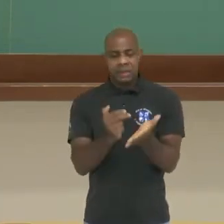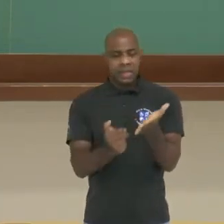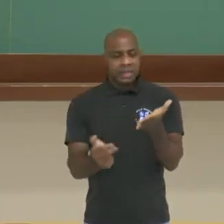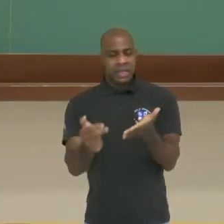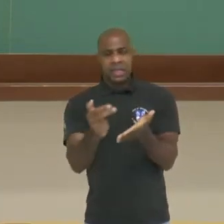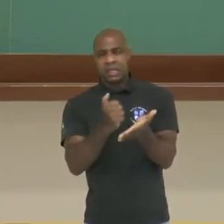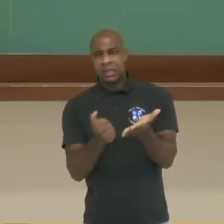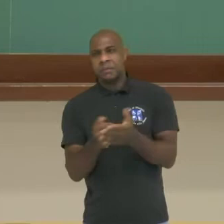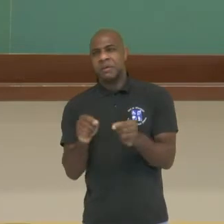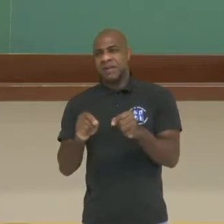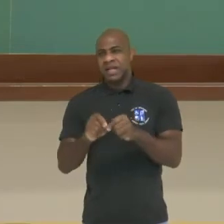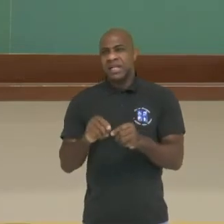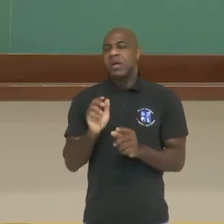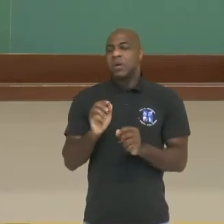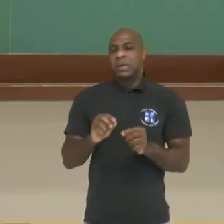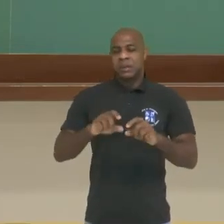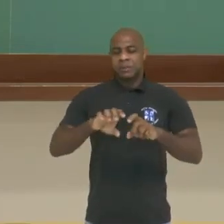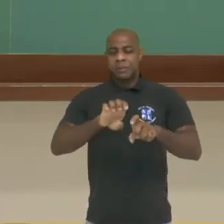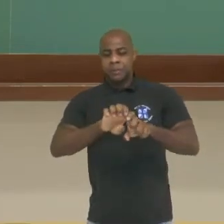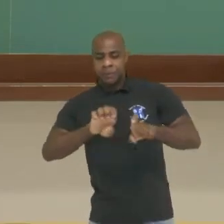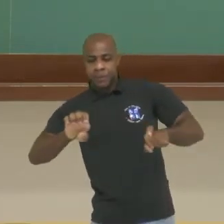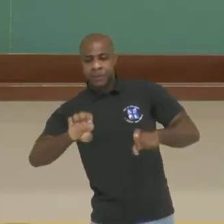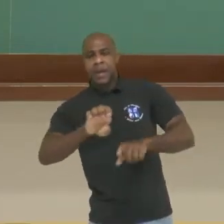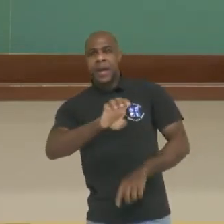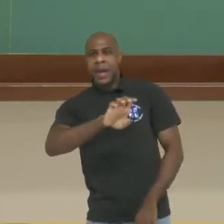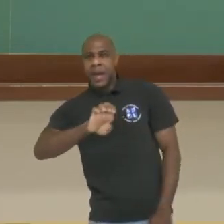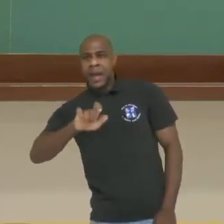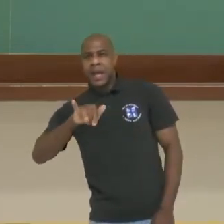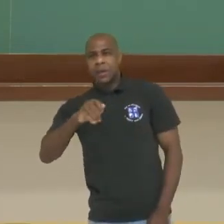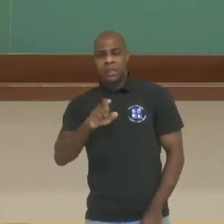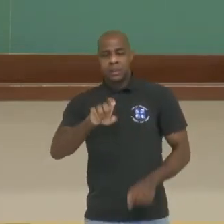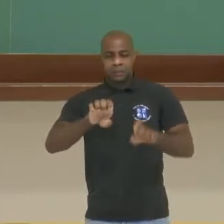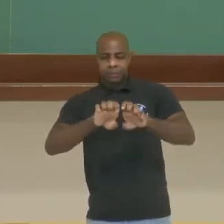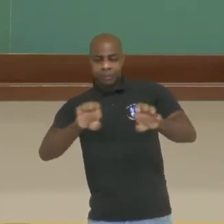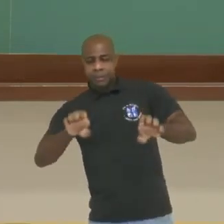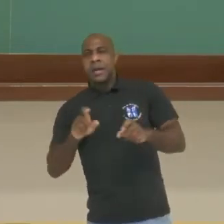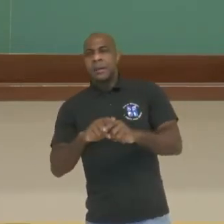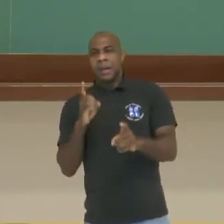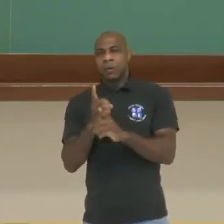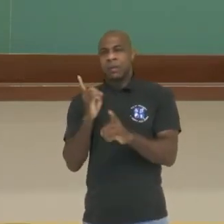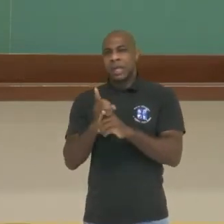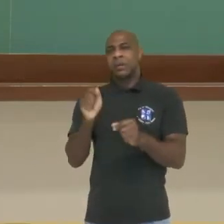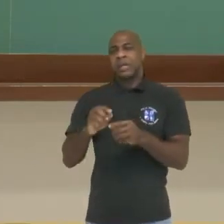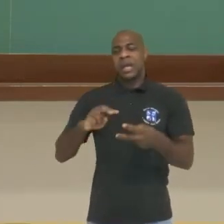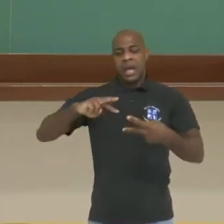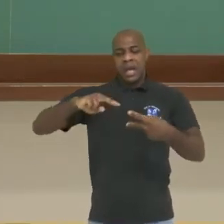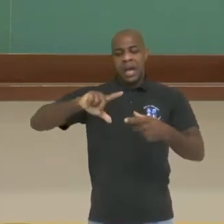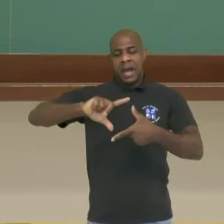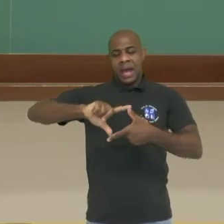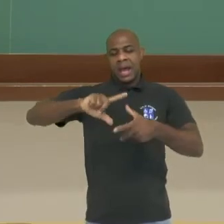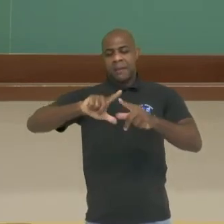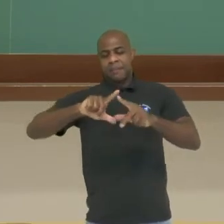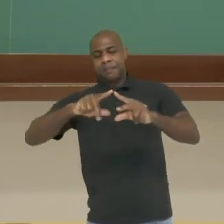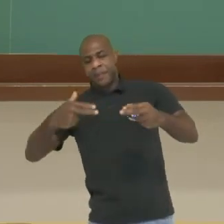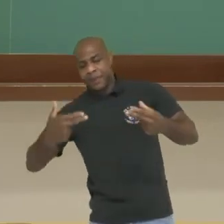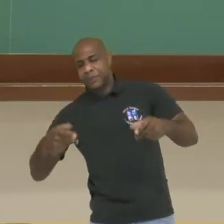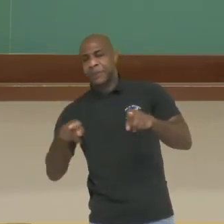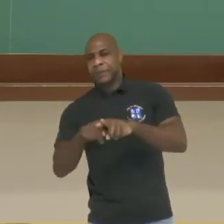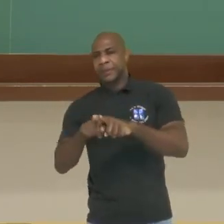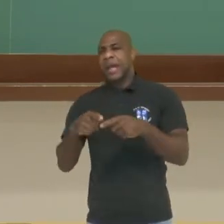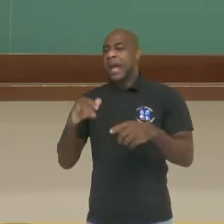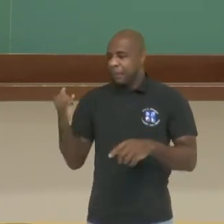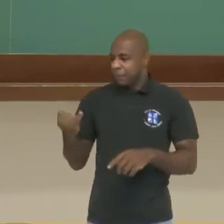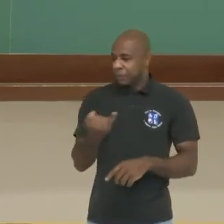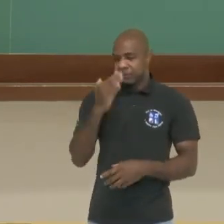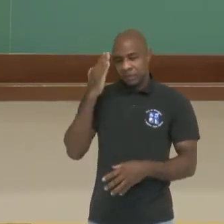uma equação, ou da equação a gente poder chegar à geometria. Essa junção é bastante interessante na